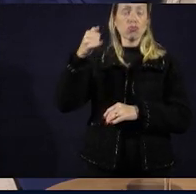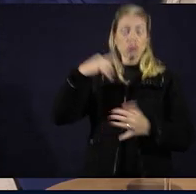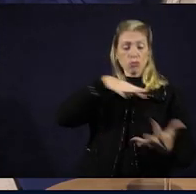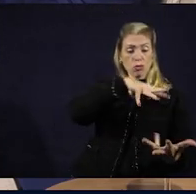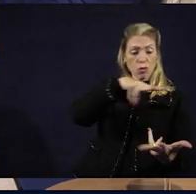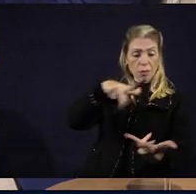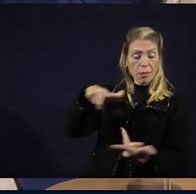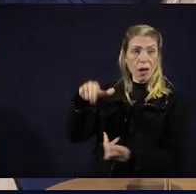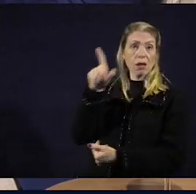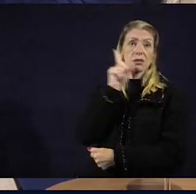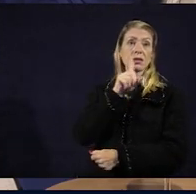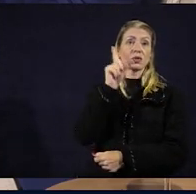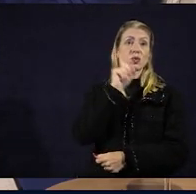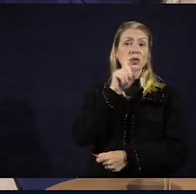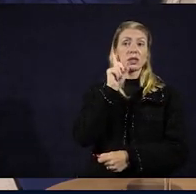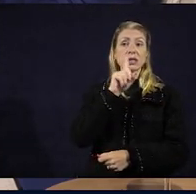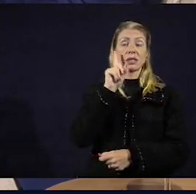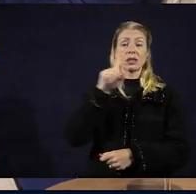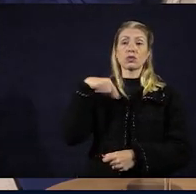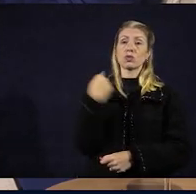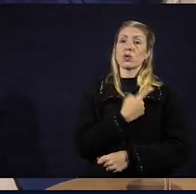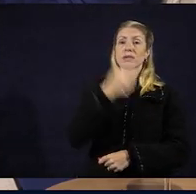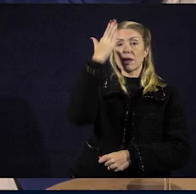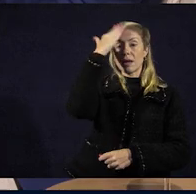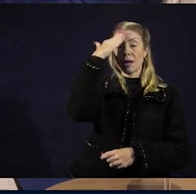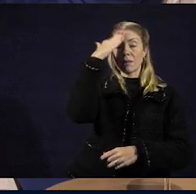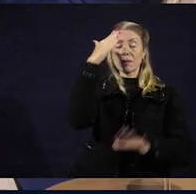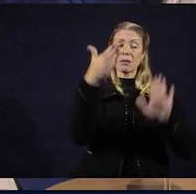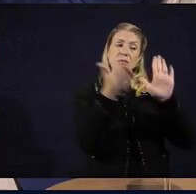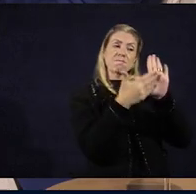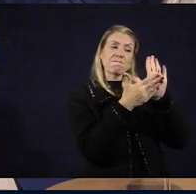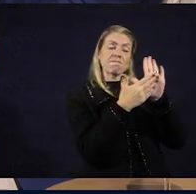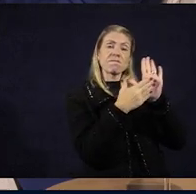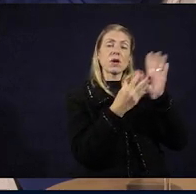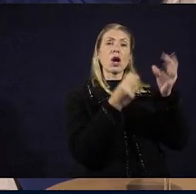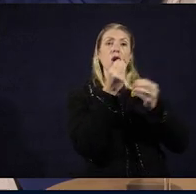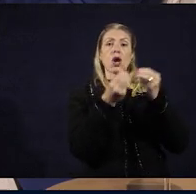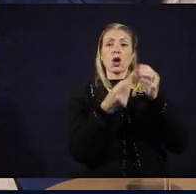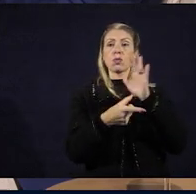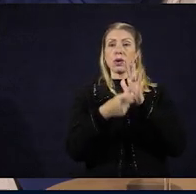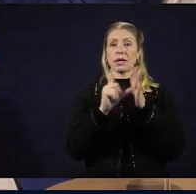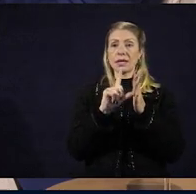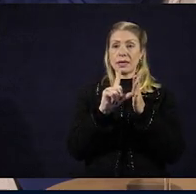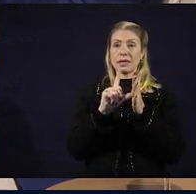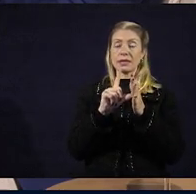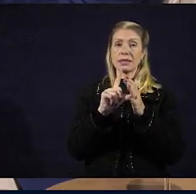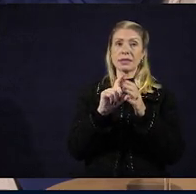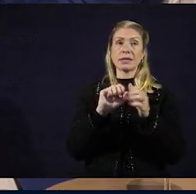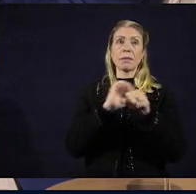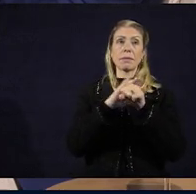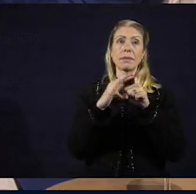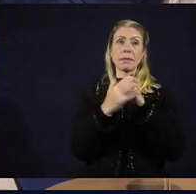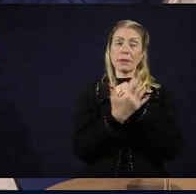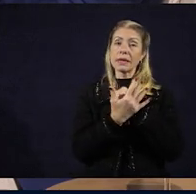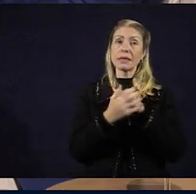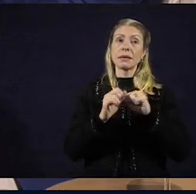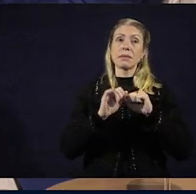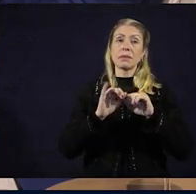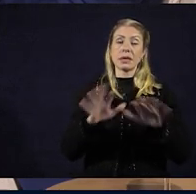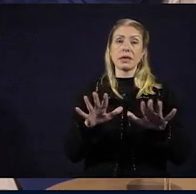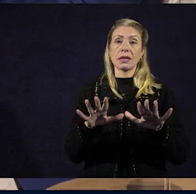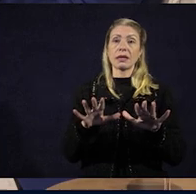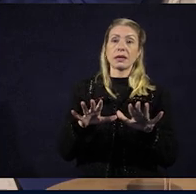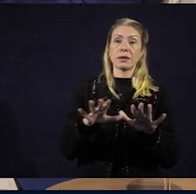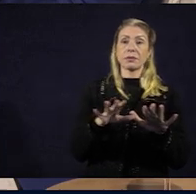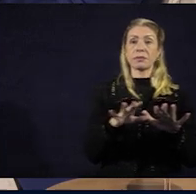etc Voltando Para aqueles patamares pré crise vamos assim pré-pandemia etc ou não a gente talvez vai conviver com